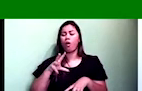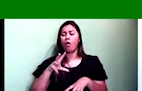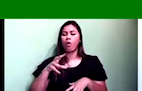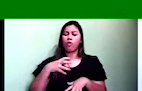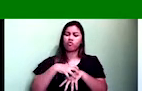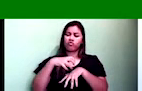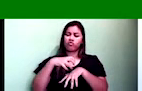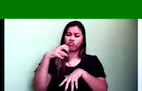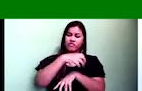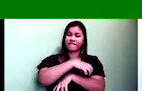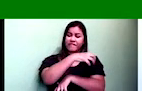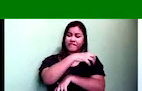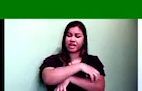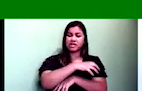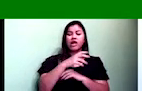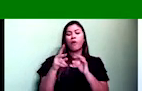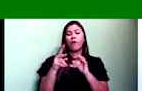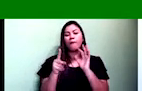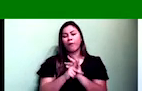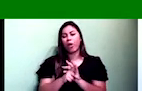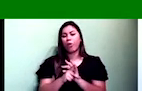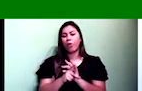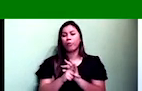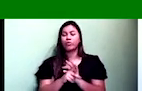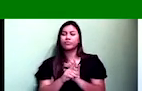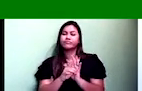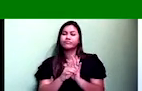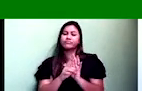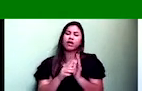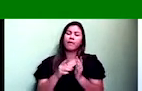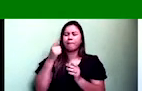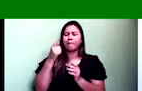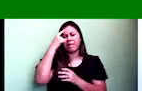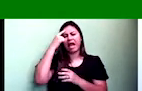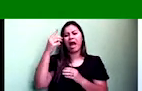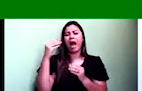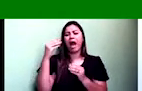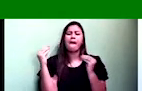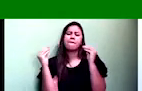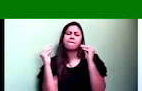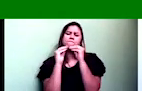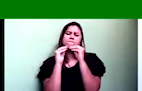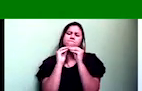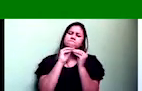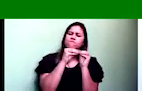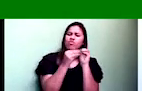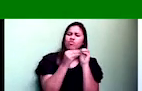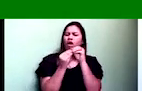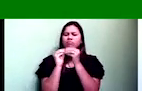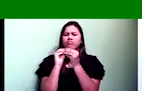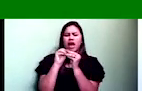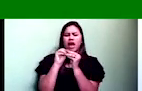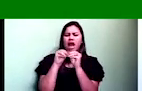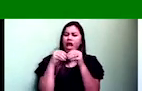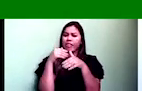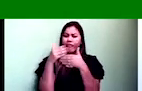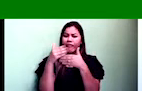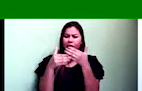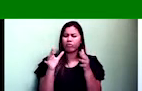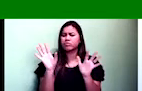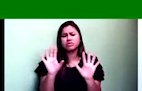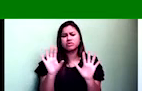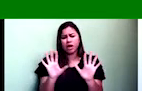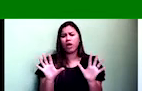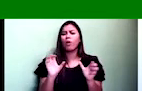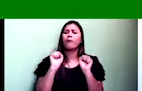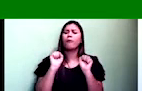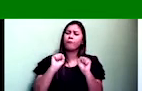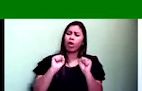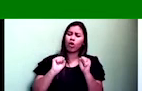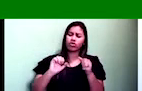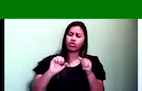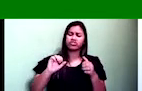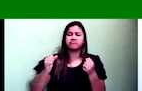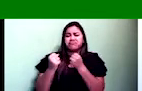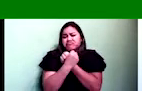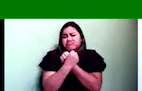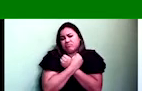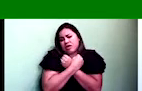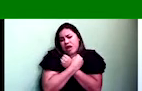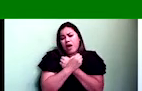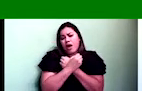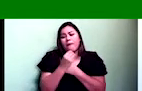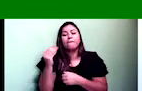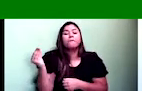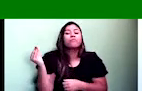beijo. Um simples abraço, um simples aperto de mão, de uma mão contaminada, de uma pessoa contaminada,